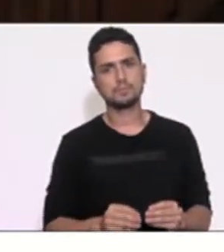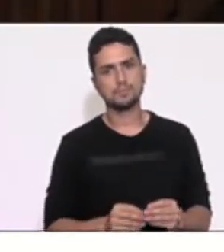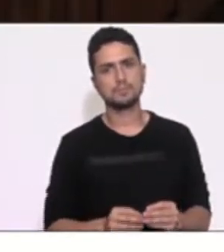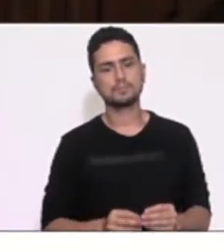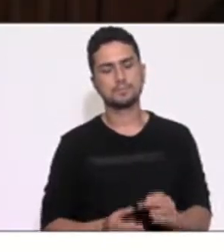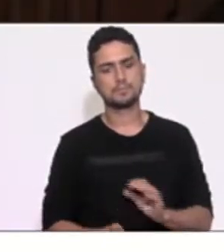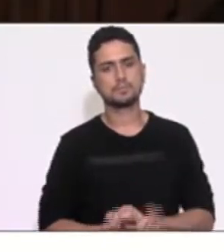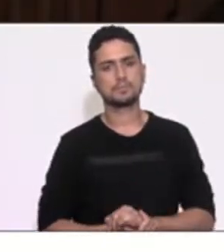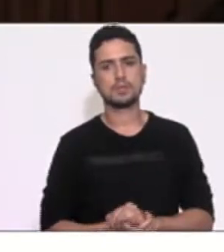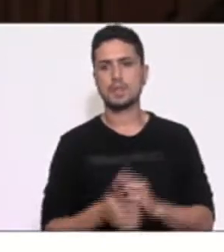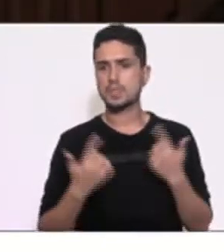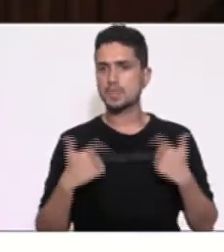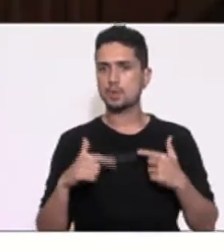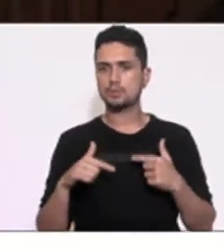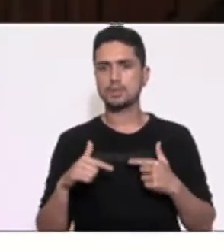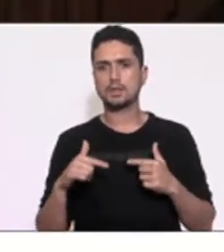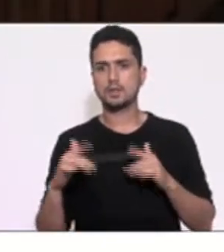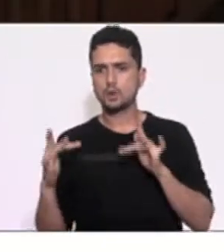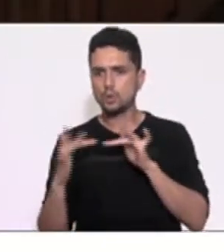com a escola.